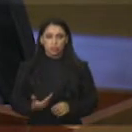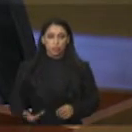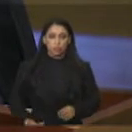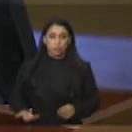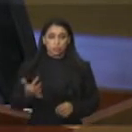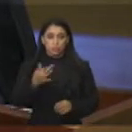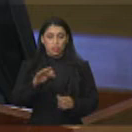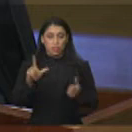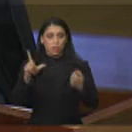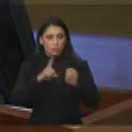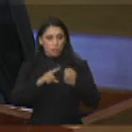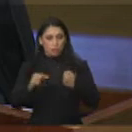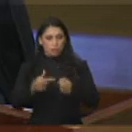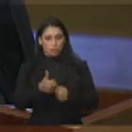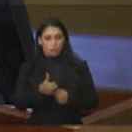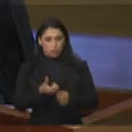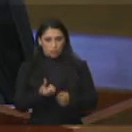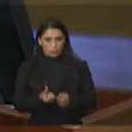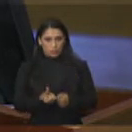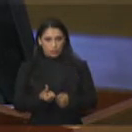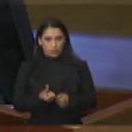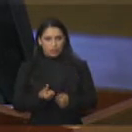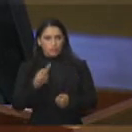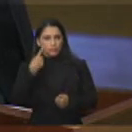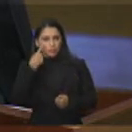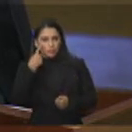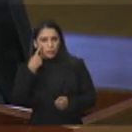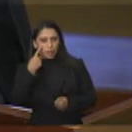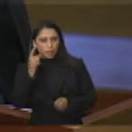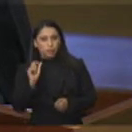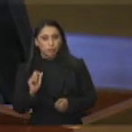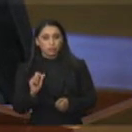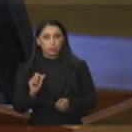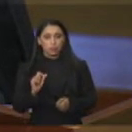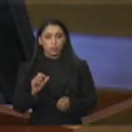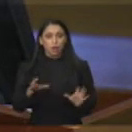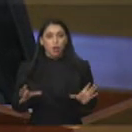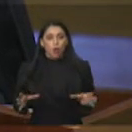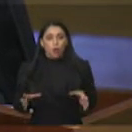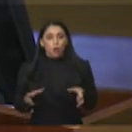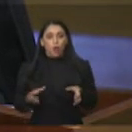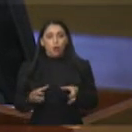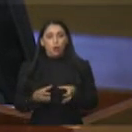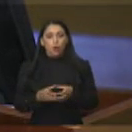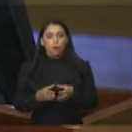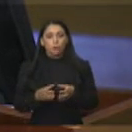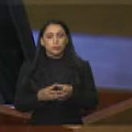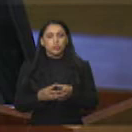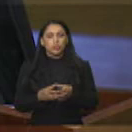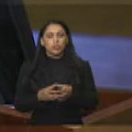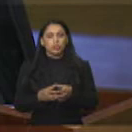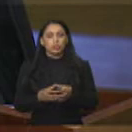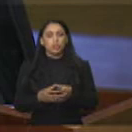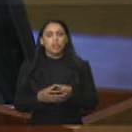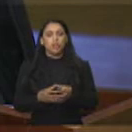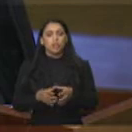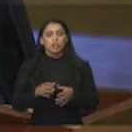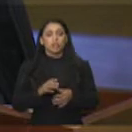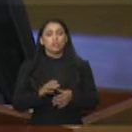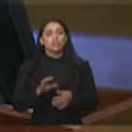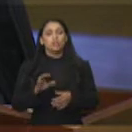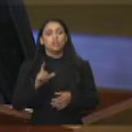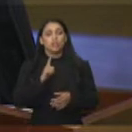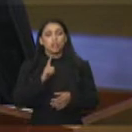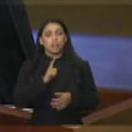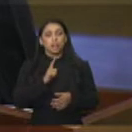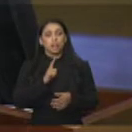Artigo 16. Chama atenção ainda a criação do Comitê Central de Governança